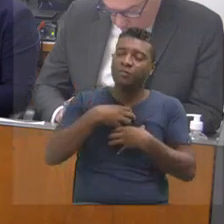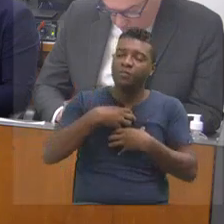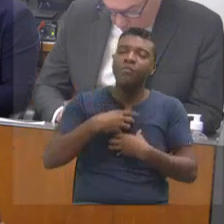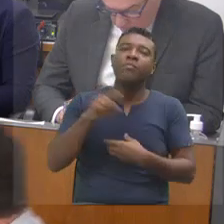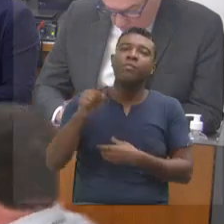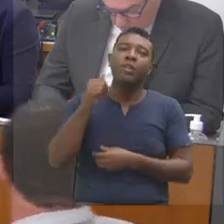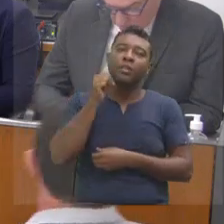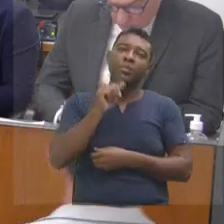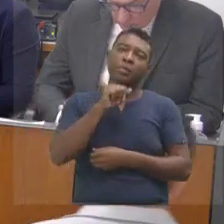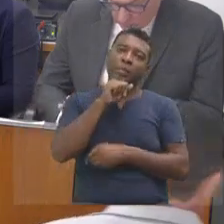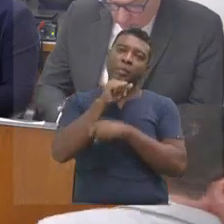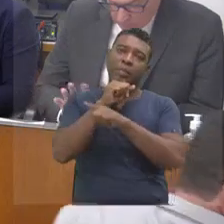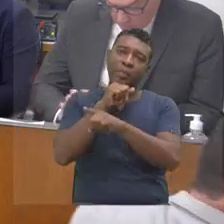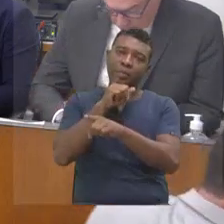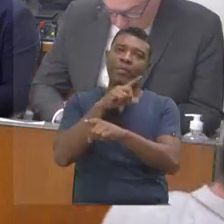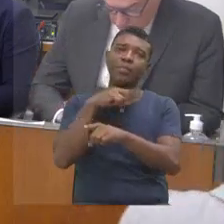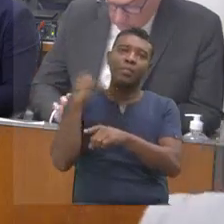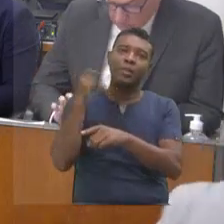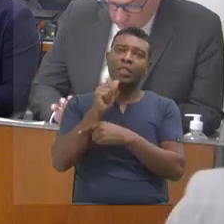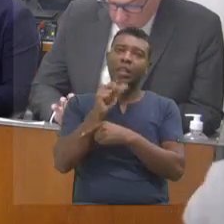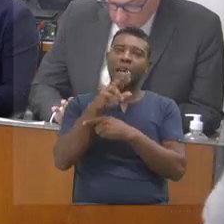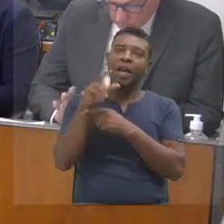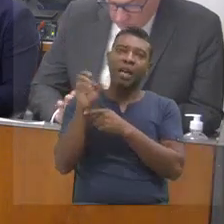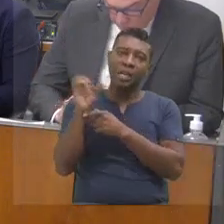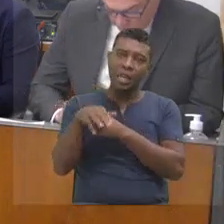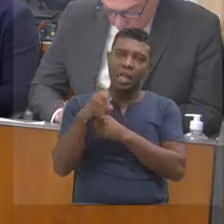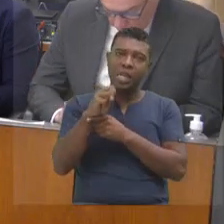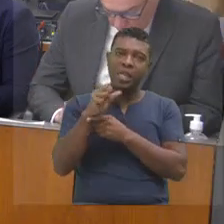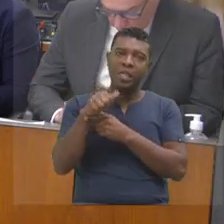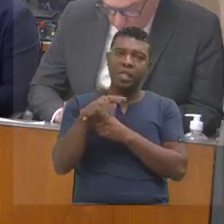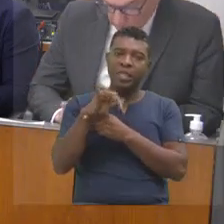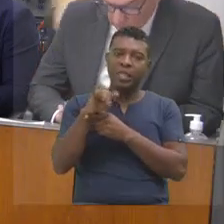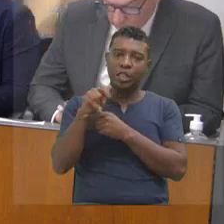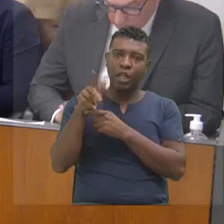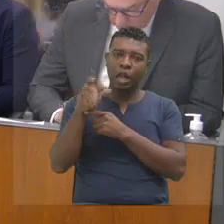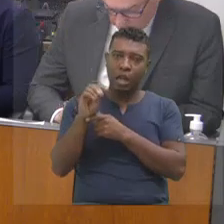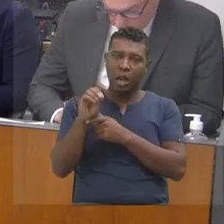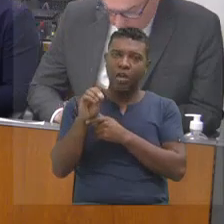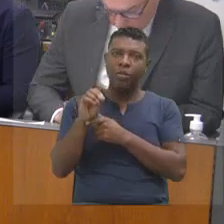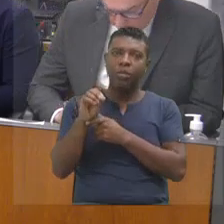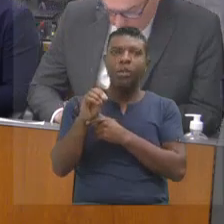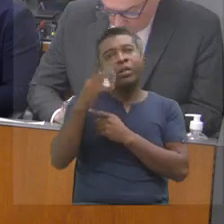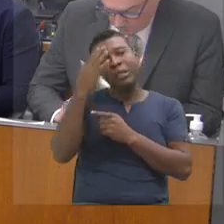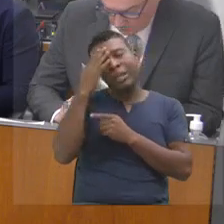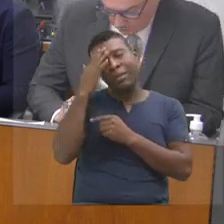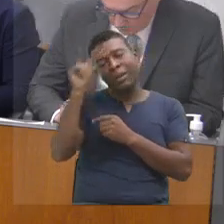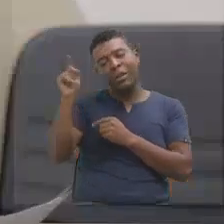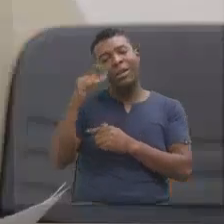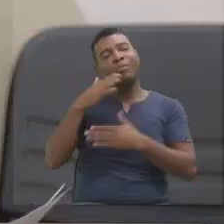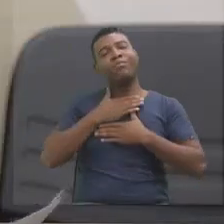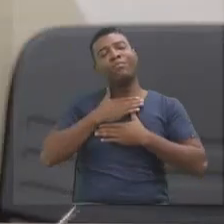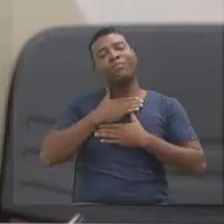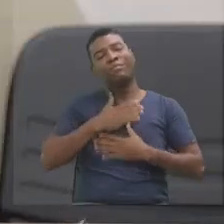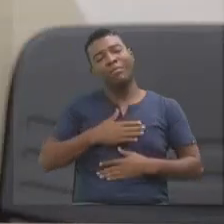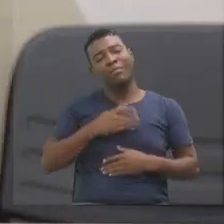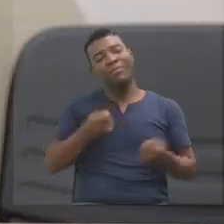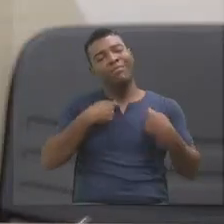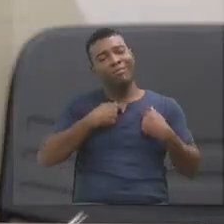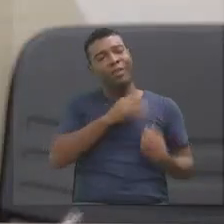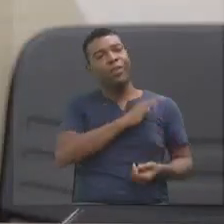falecimento da mãe do deputado Arlen Santiago Mas sabendo que ela descansou a gente acalma um pouco o coração